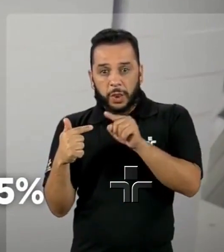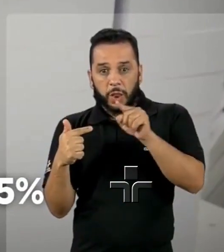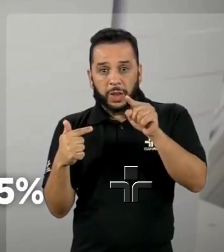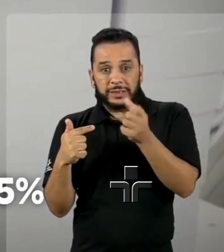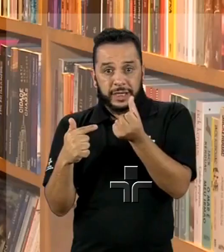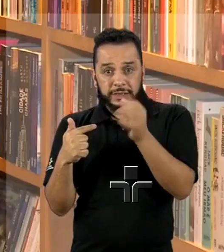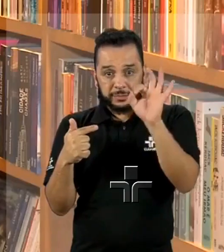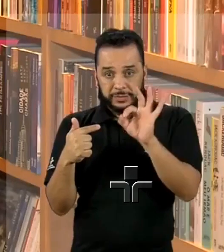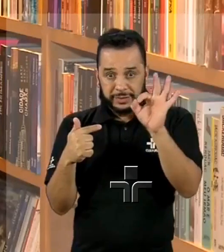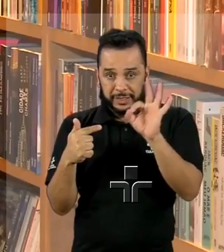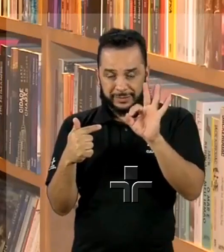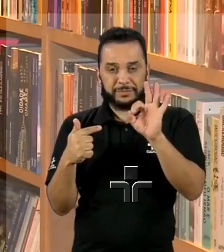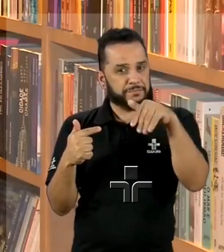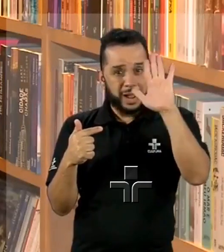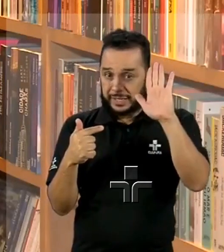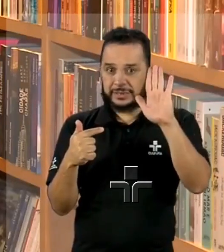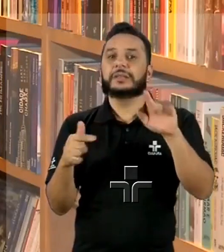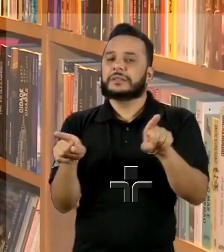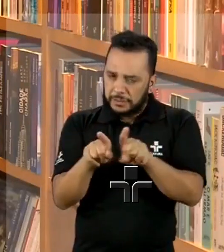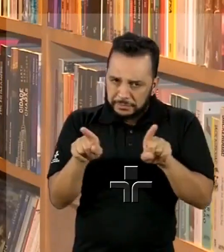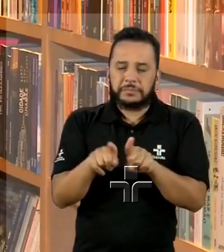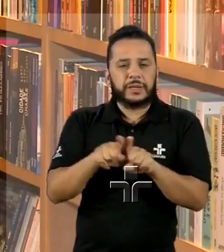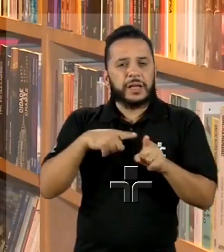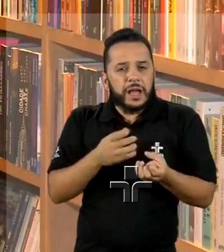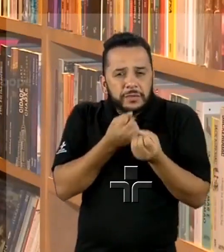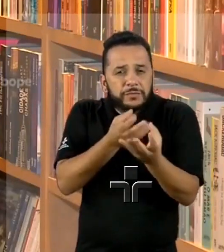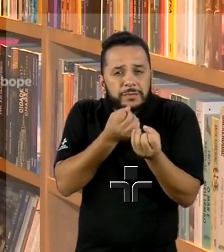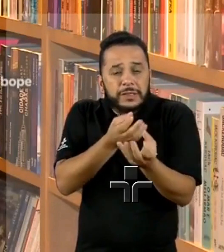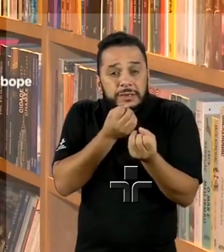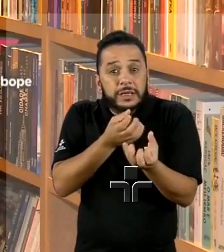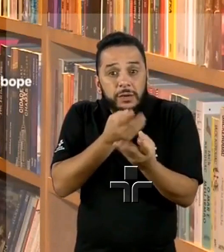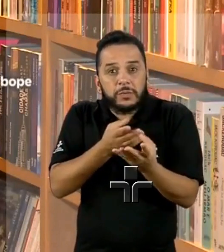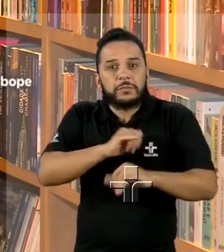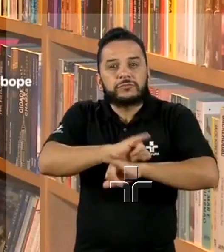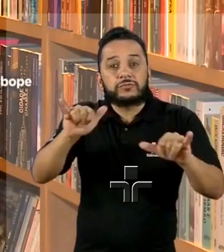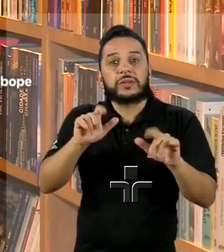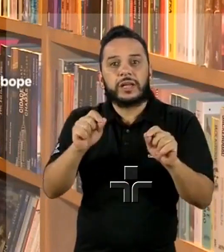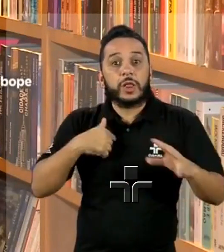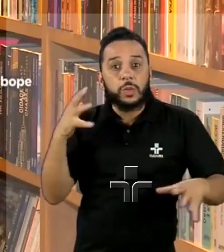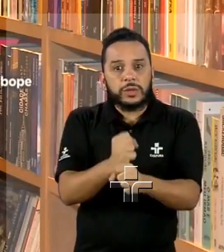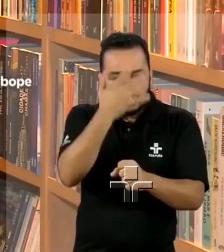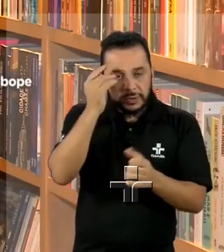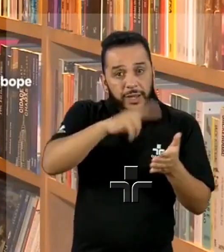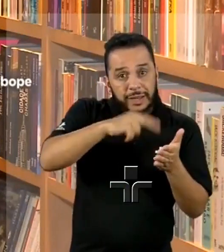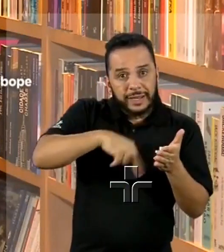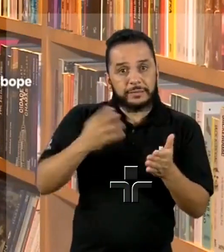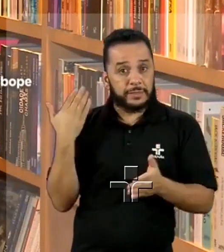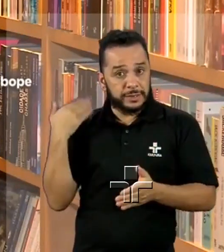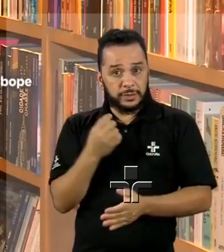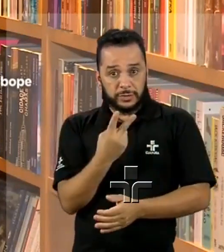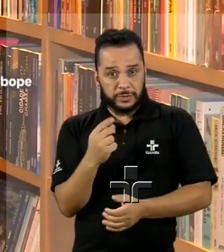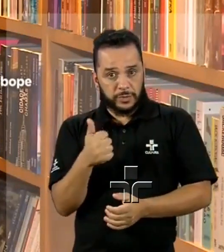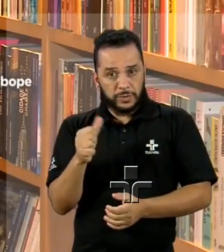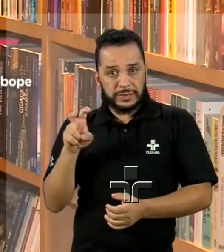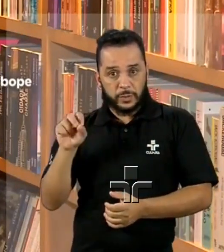de crise. E os dados também são favoráveis quando se fala no número de leitores. Em 2011, representavam 50% da